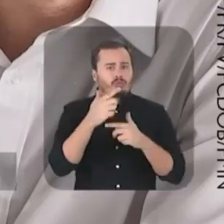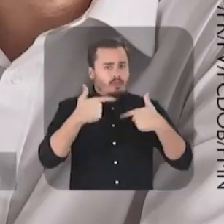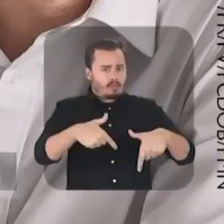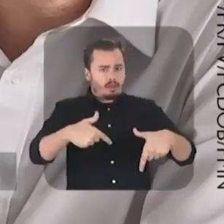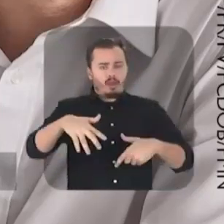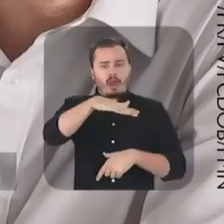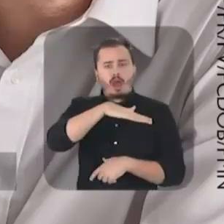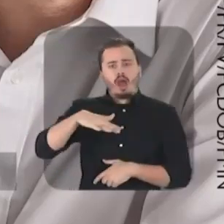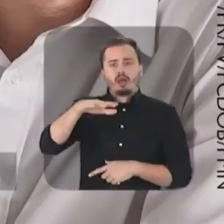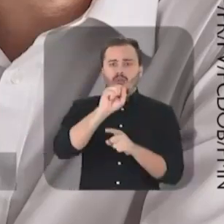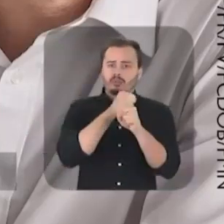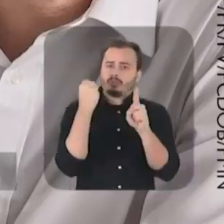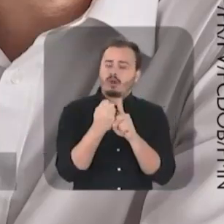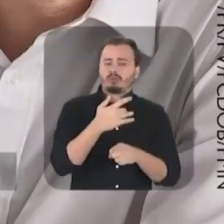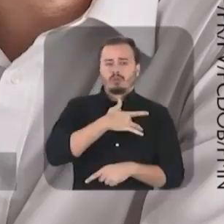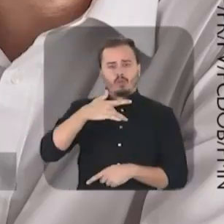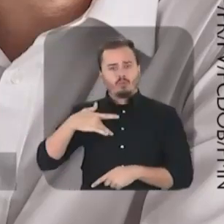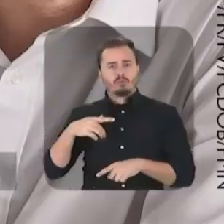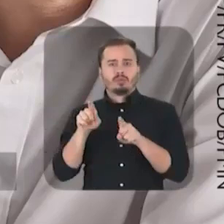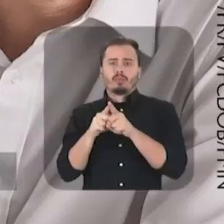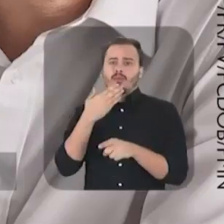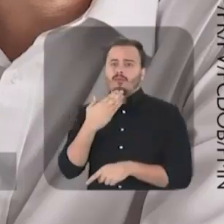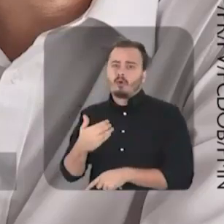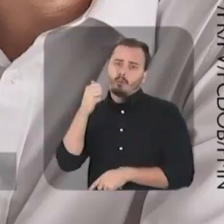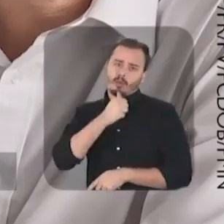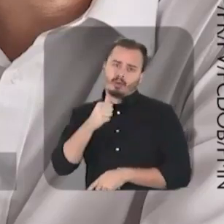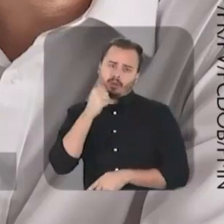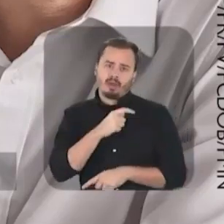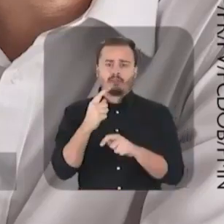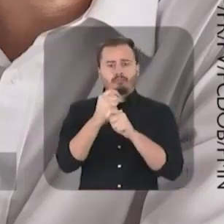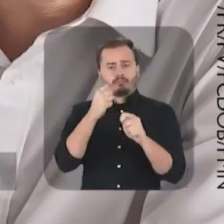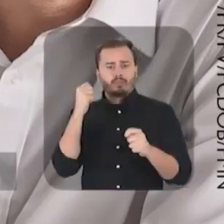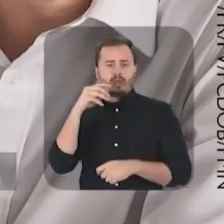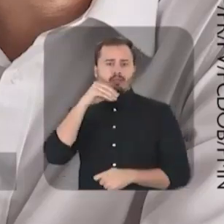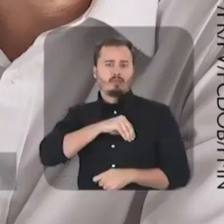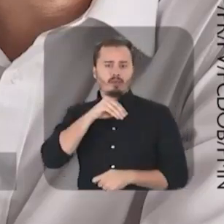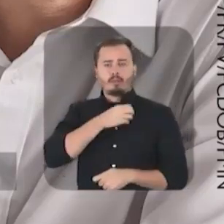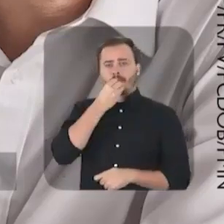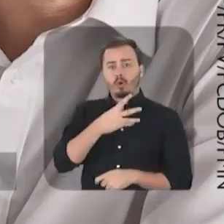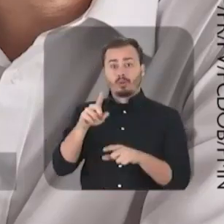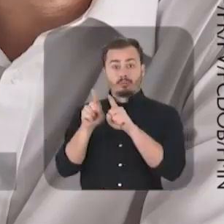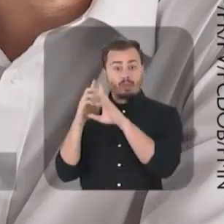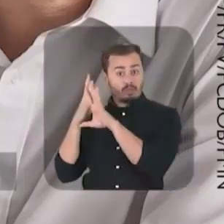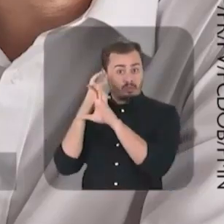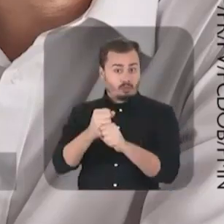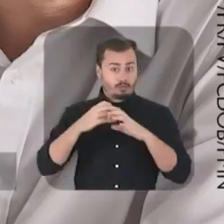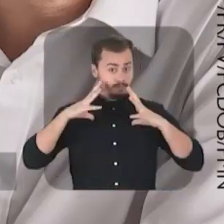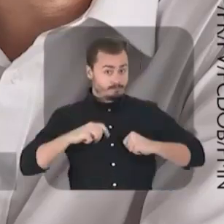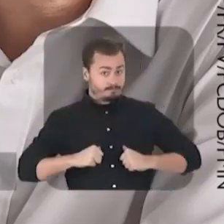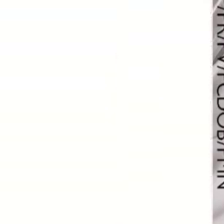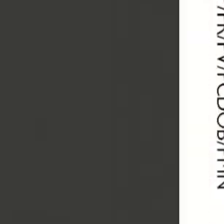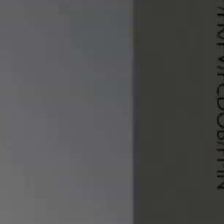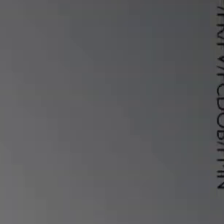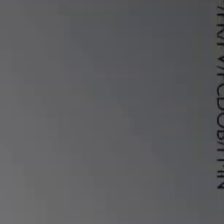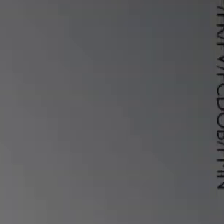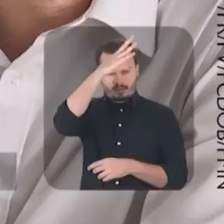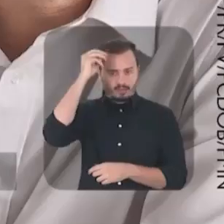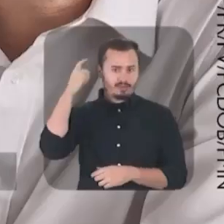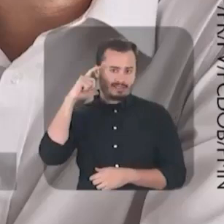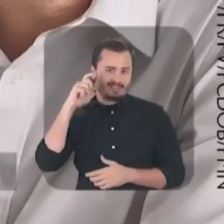mulheres, por emprego e renda. Sou ficha limpa e peço seu voto. Loreto Pereira 2233 com Camille